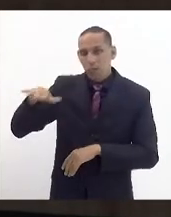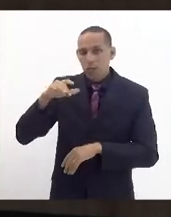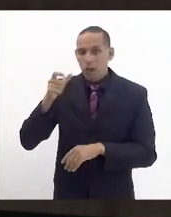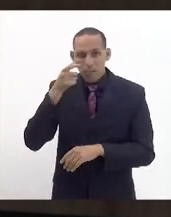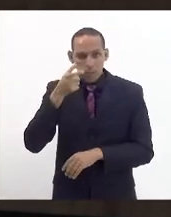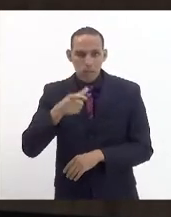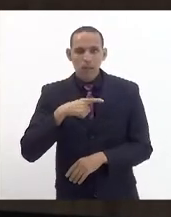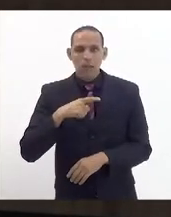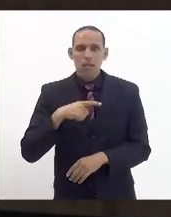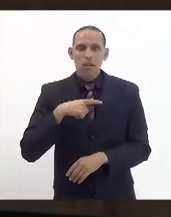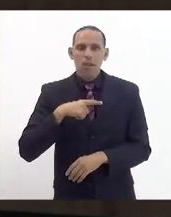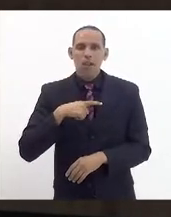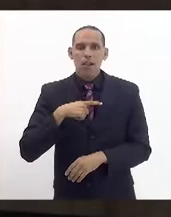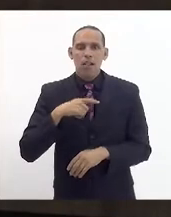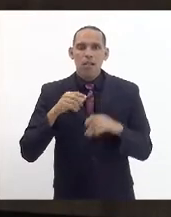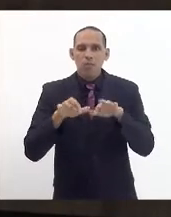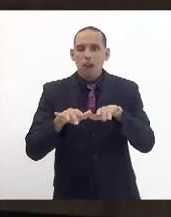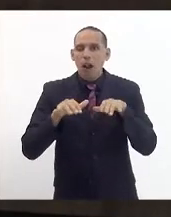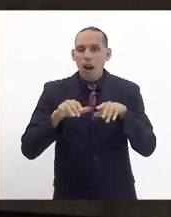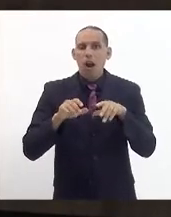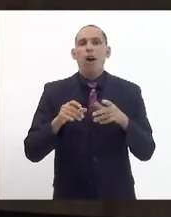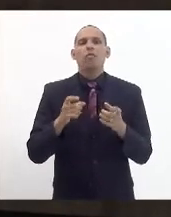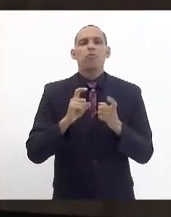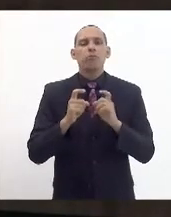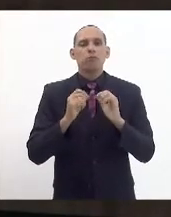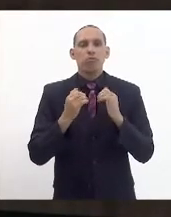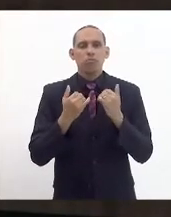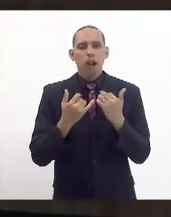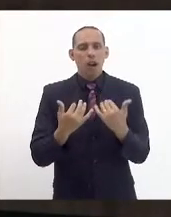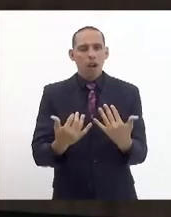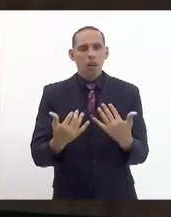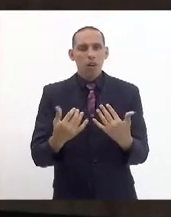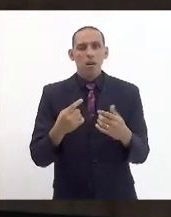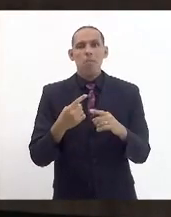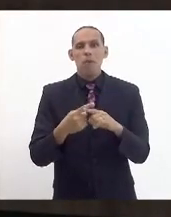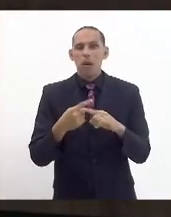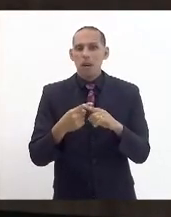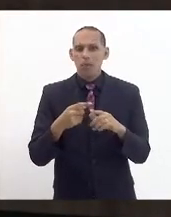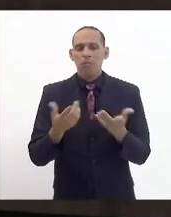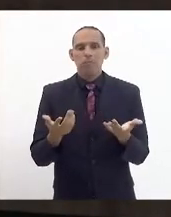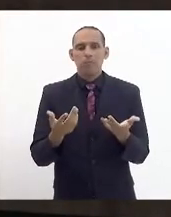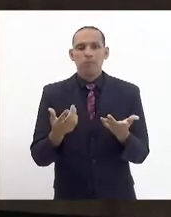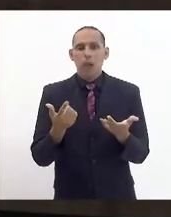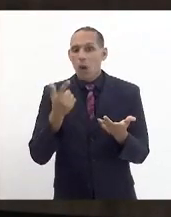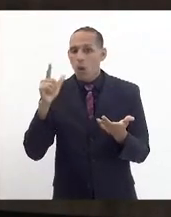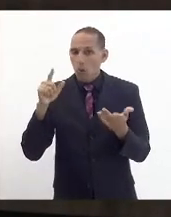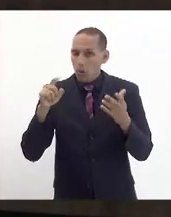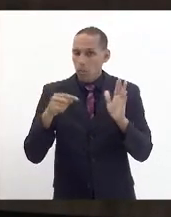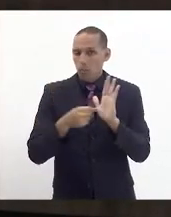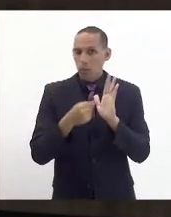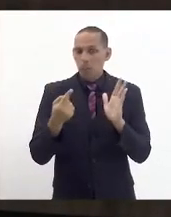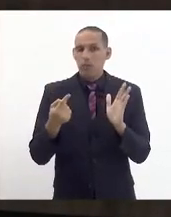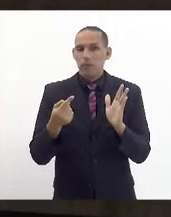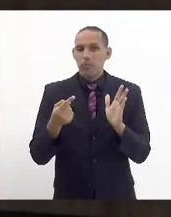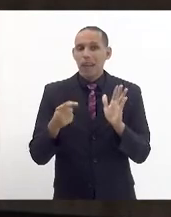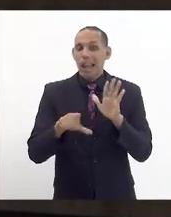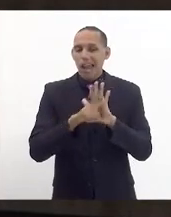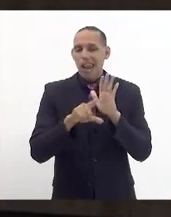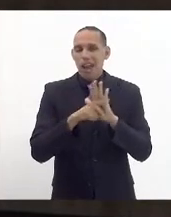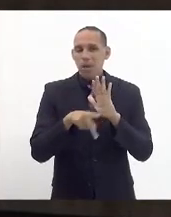pública para discutir a melhor redação, porque tem uma outra questão, é que essa legislação de Minas,